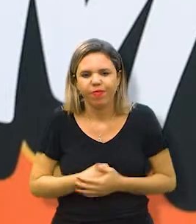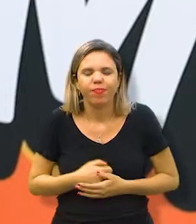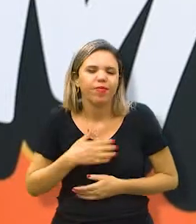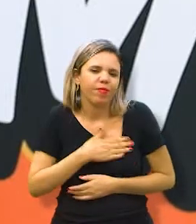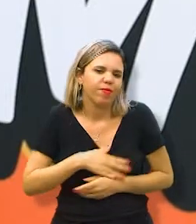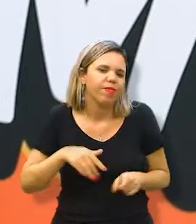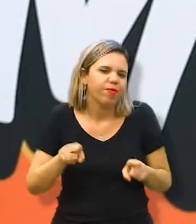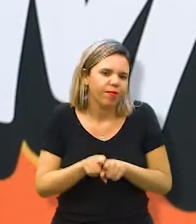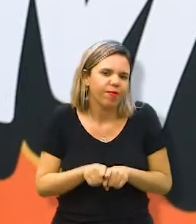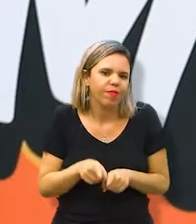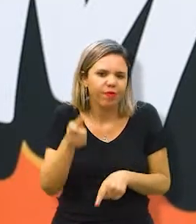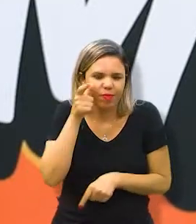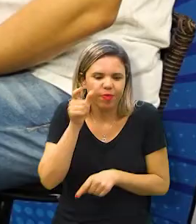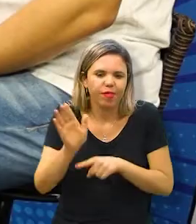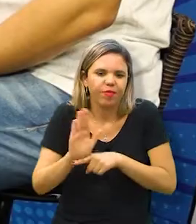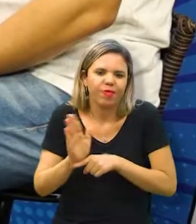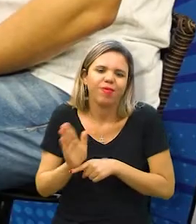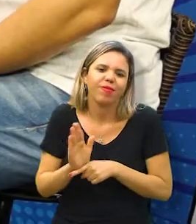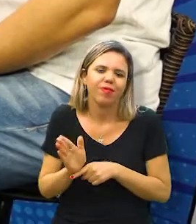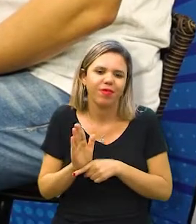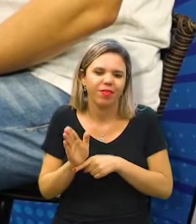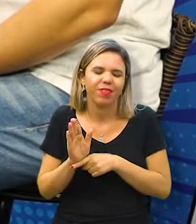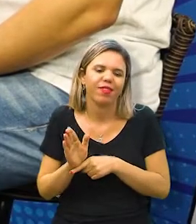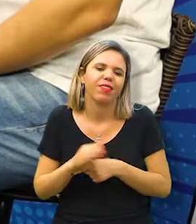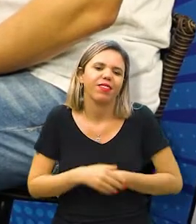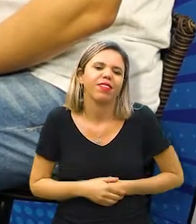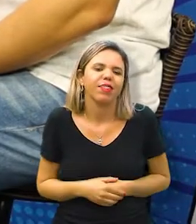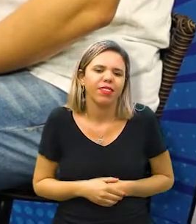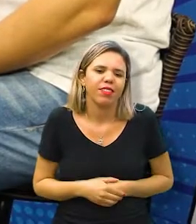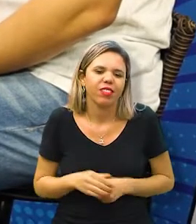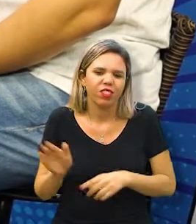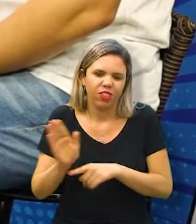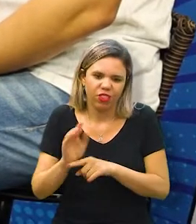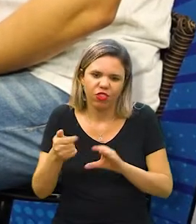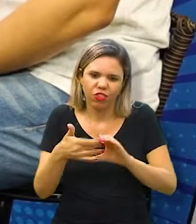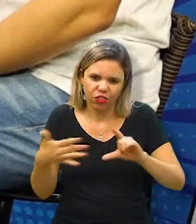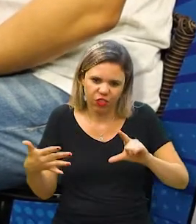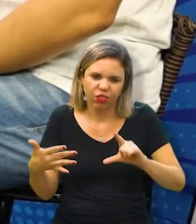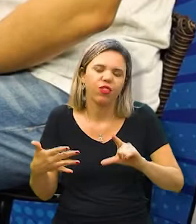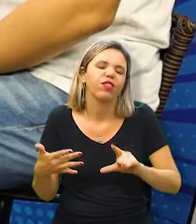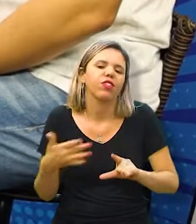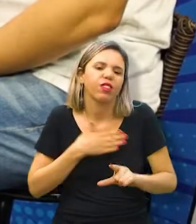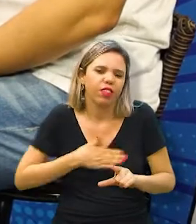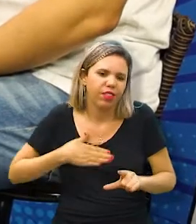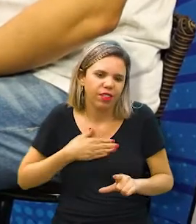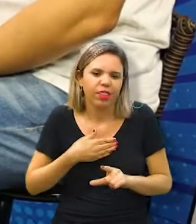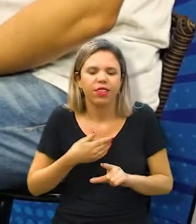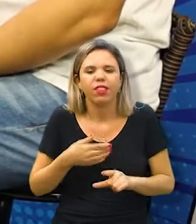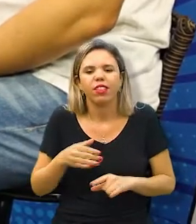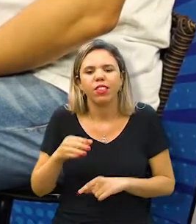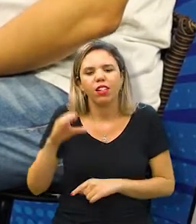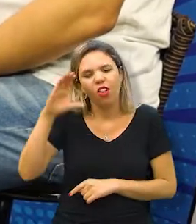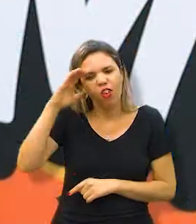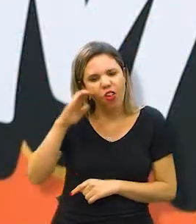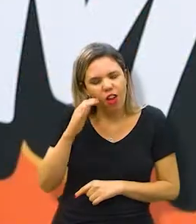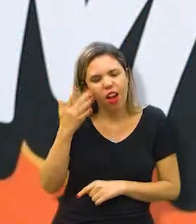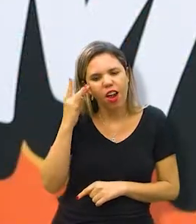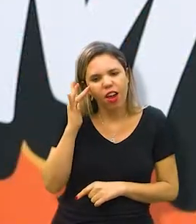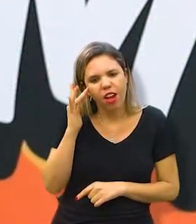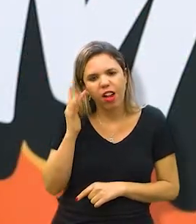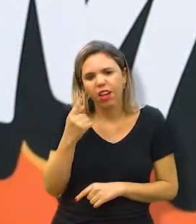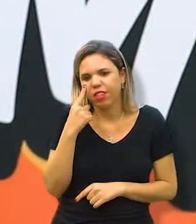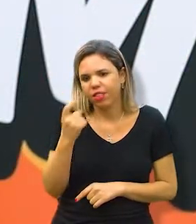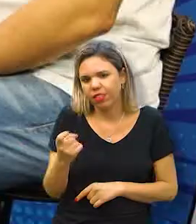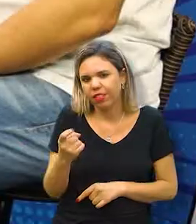eu adoro também assistir séries na Netflix, né, séries coreanas. Eu acho